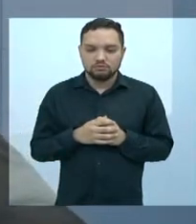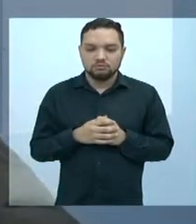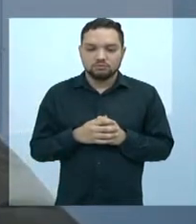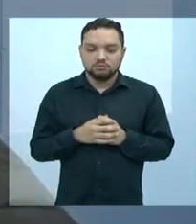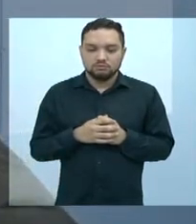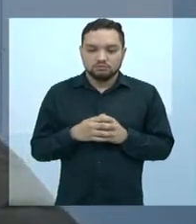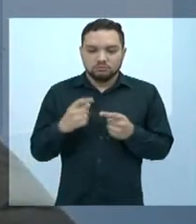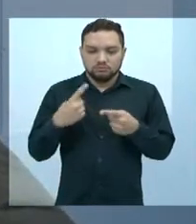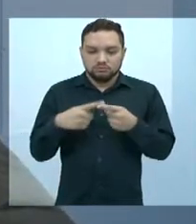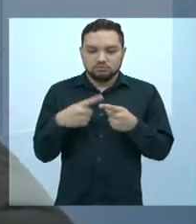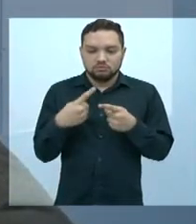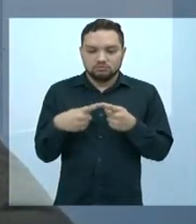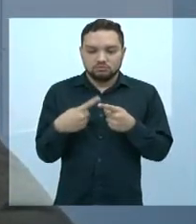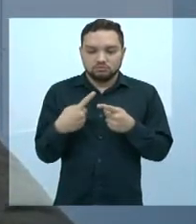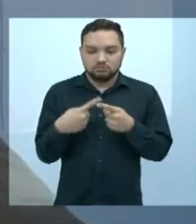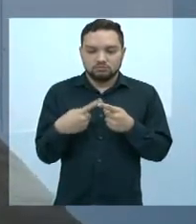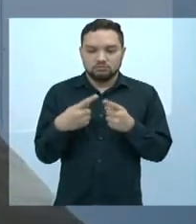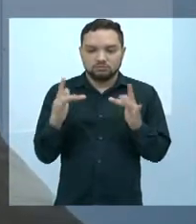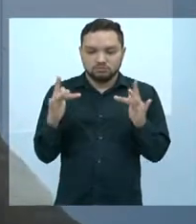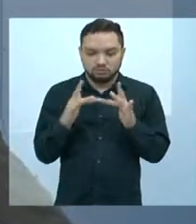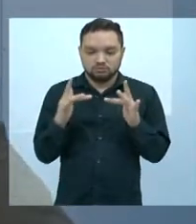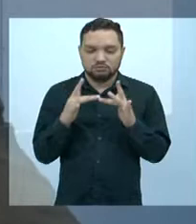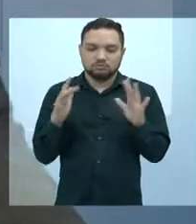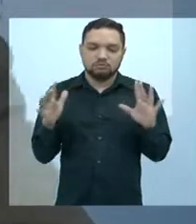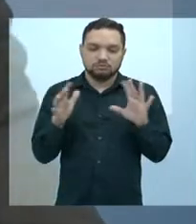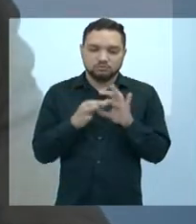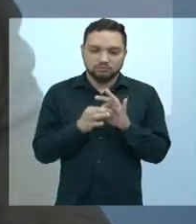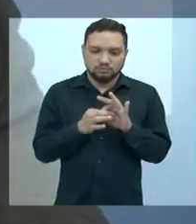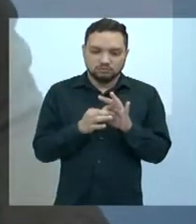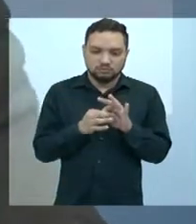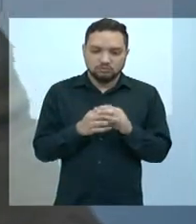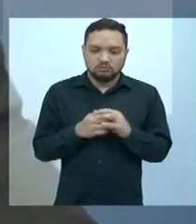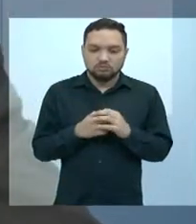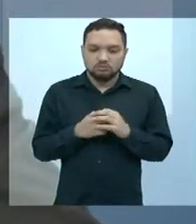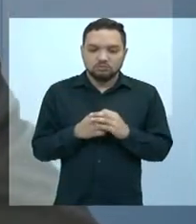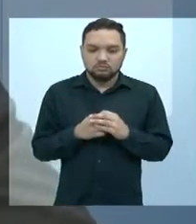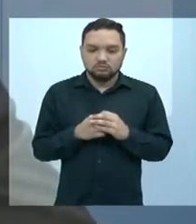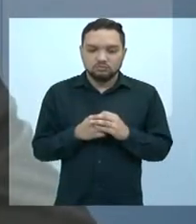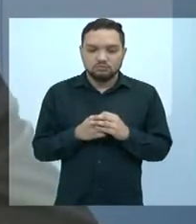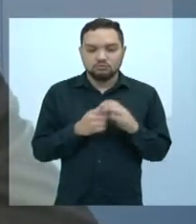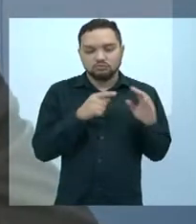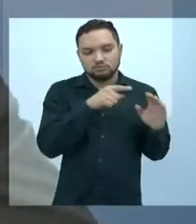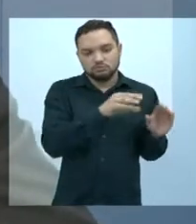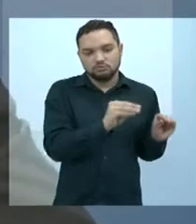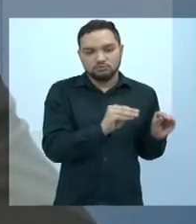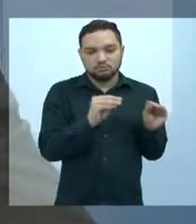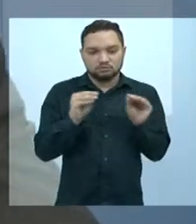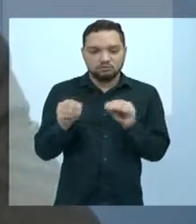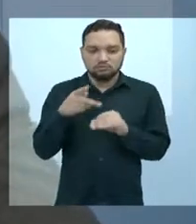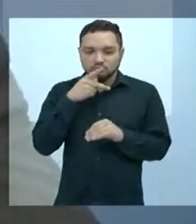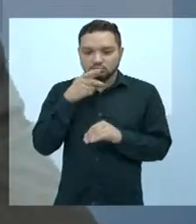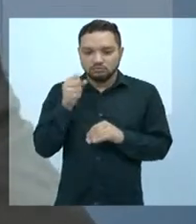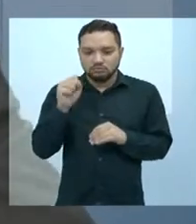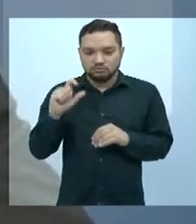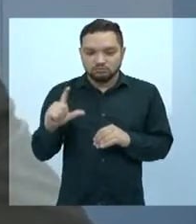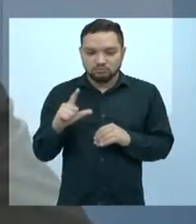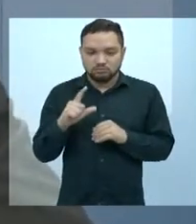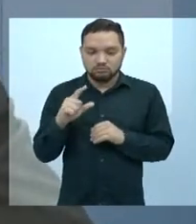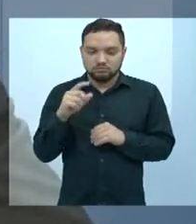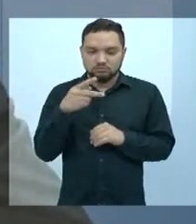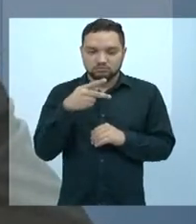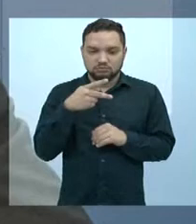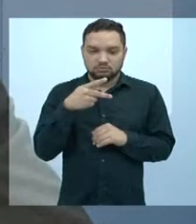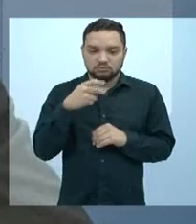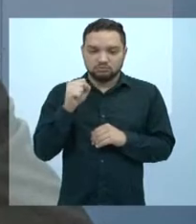aproximação política, uma provável transferência de Tasso Gereissati para um Partido Socialista Brasileiro, ou um democrata da